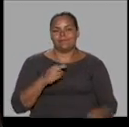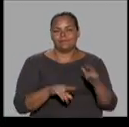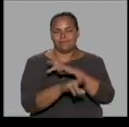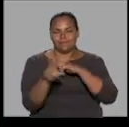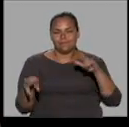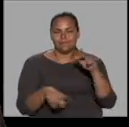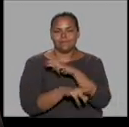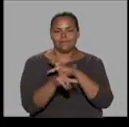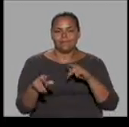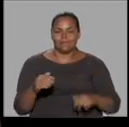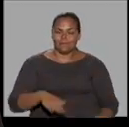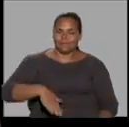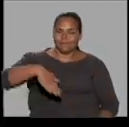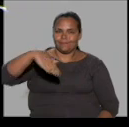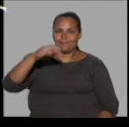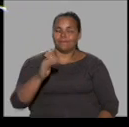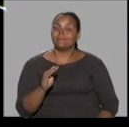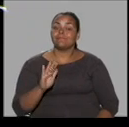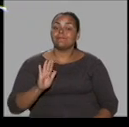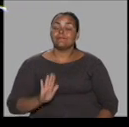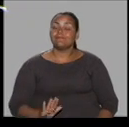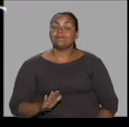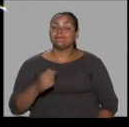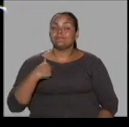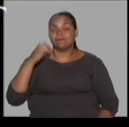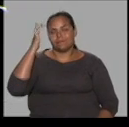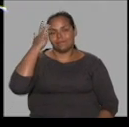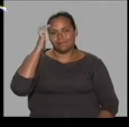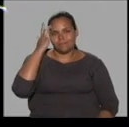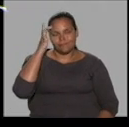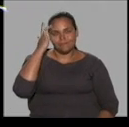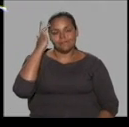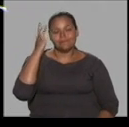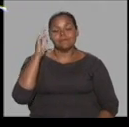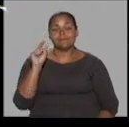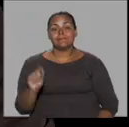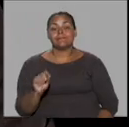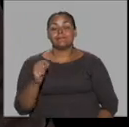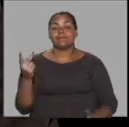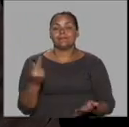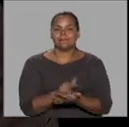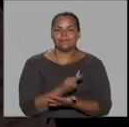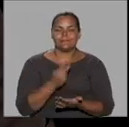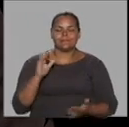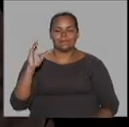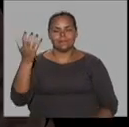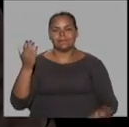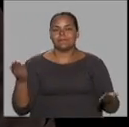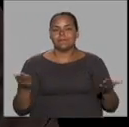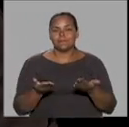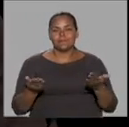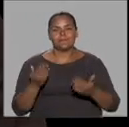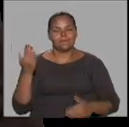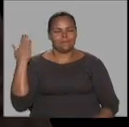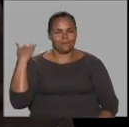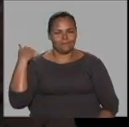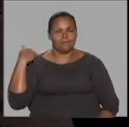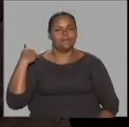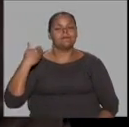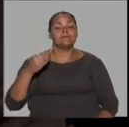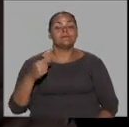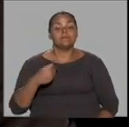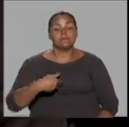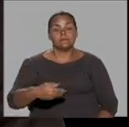diferenças, né? Desde muito cedo. Enfim, eu acho que o que acontece hoje em dia vem de lá de trás,